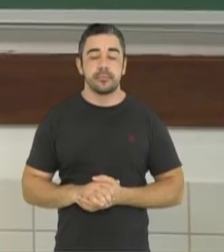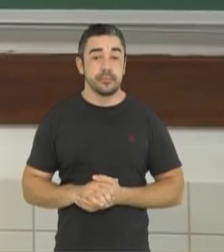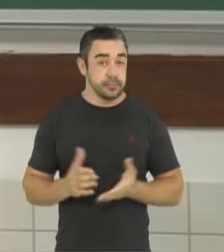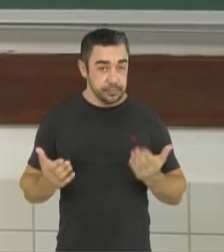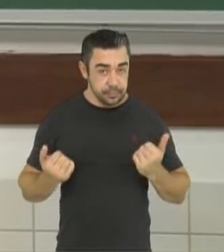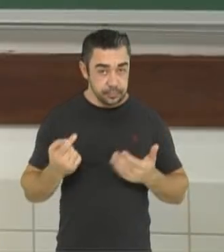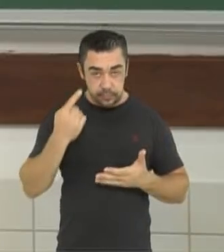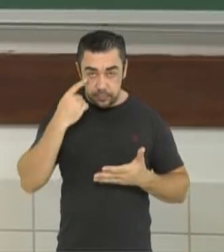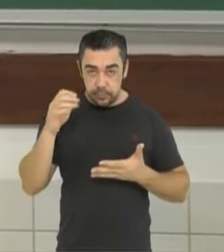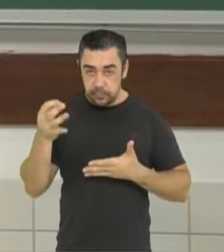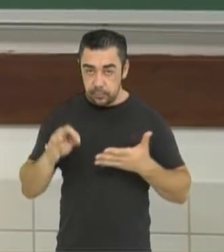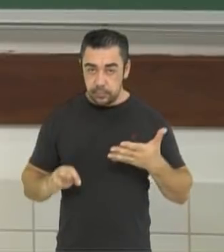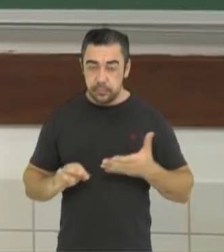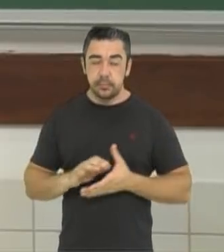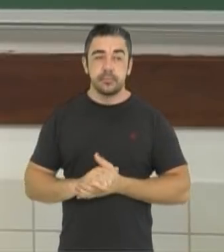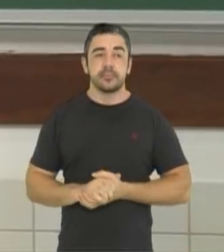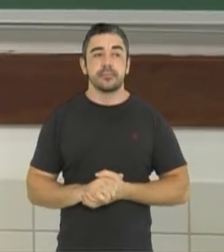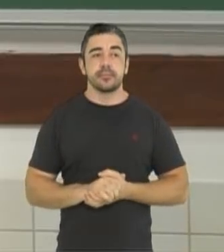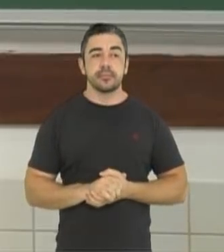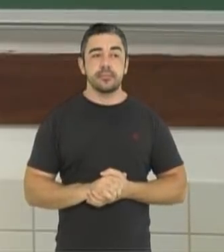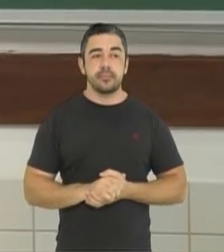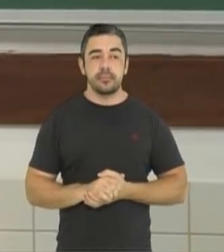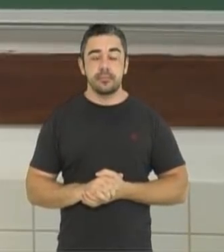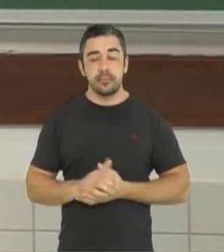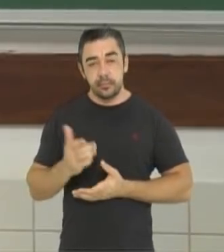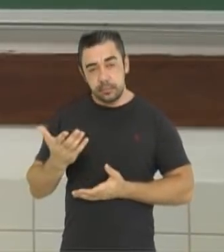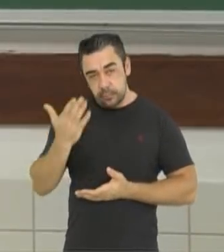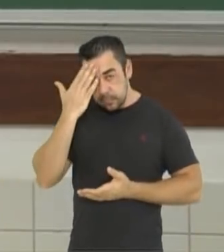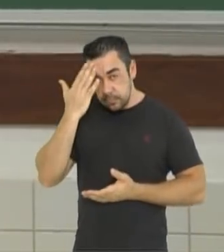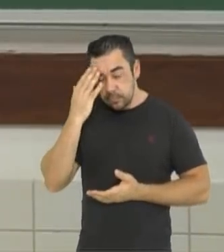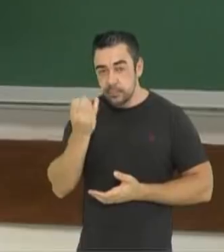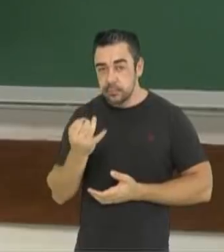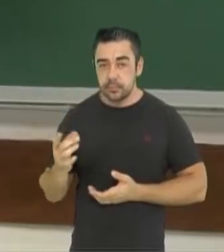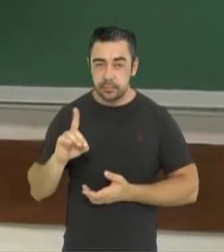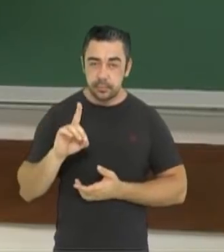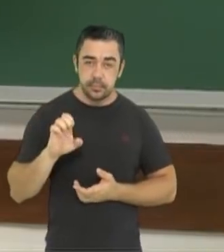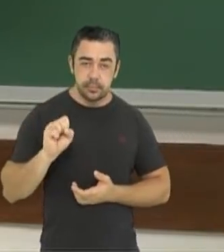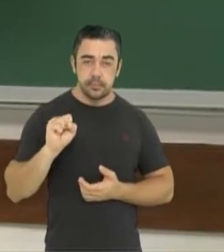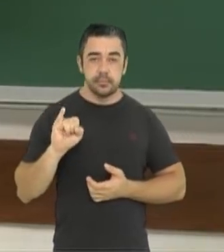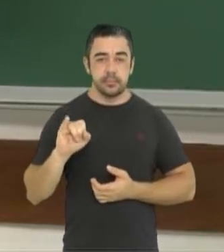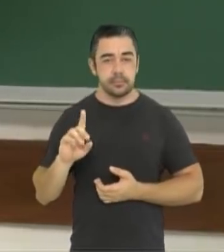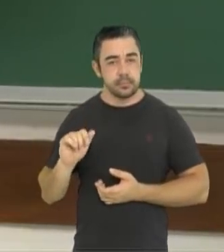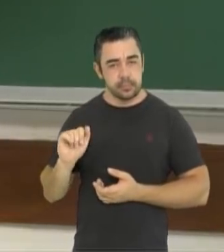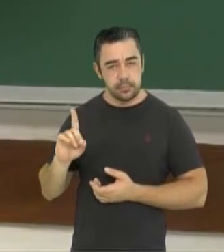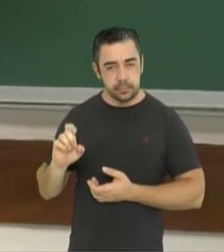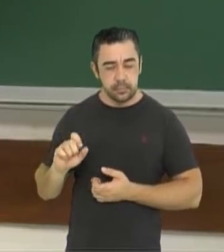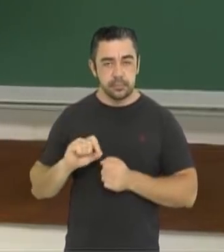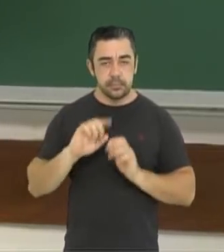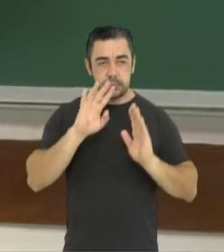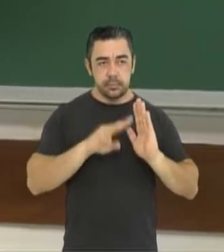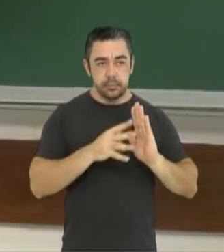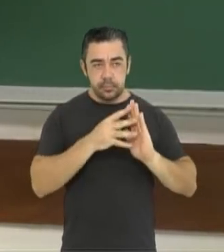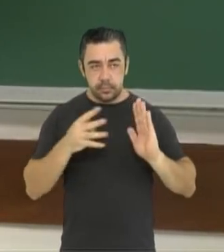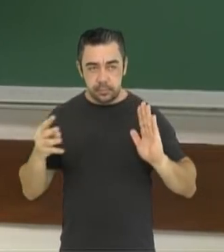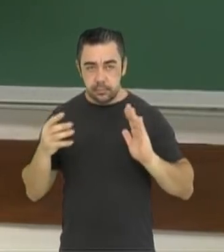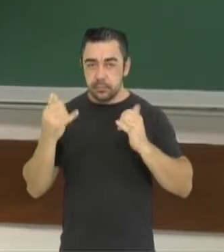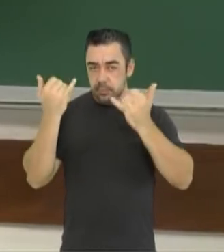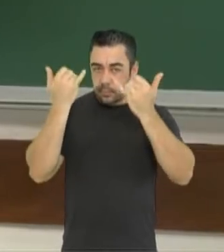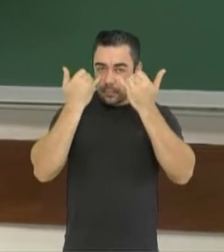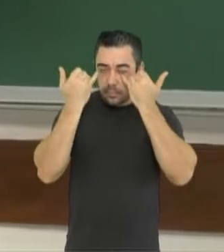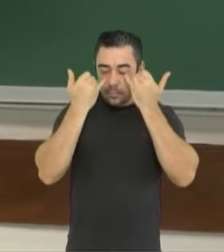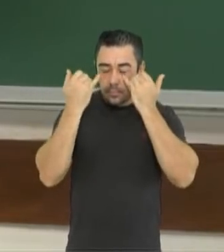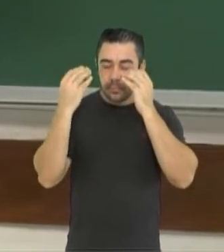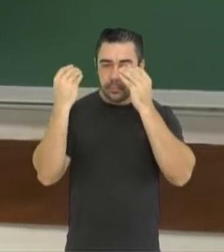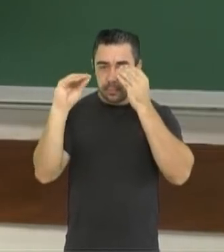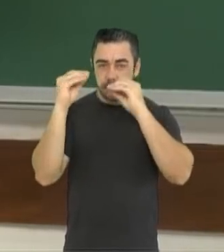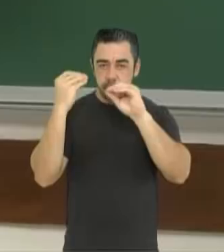Vamos para a correção da atividade? Olha só, ele quer saber a densidade. Para isso, vamos fazer uma tabelinha com todas as informações que